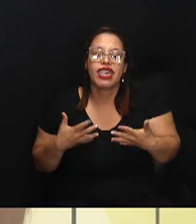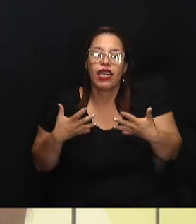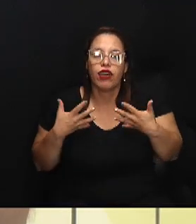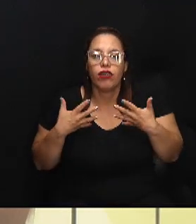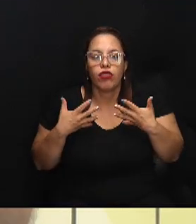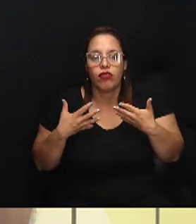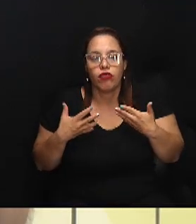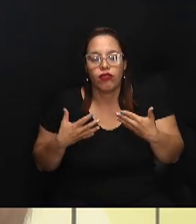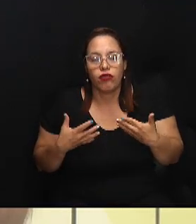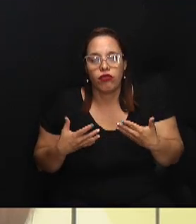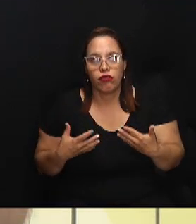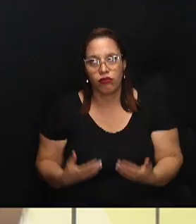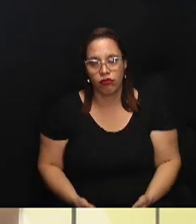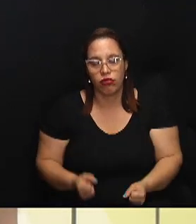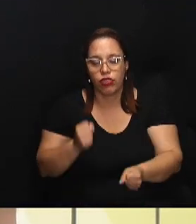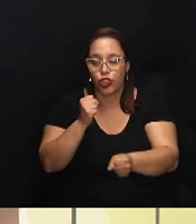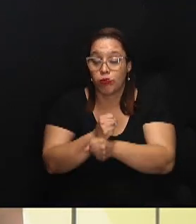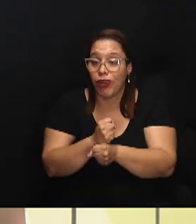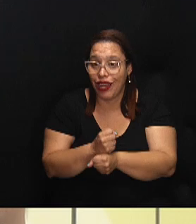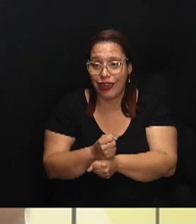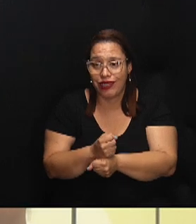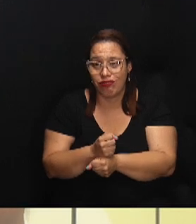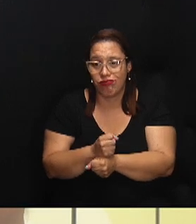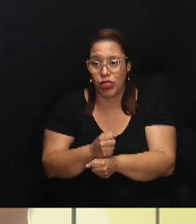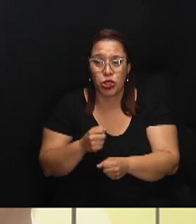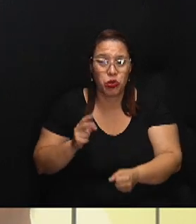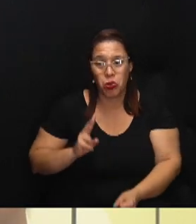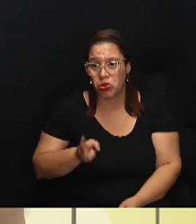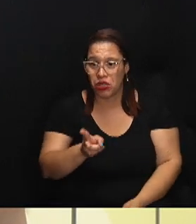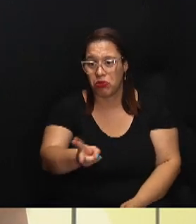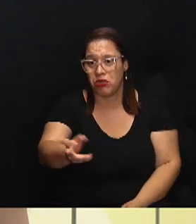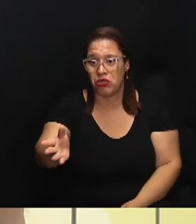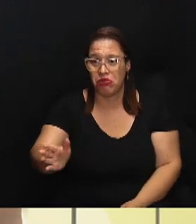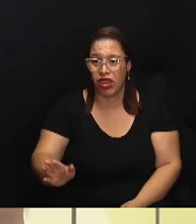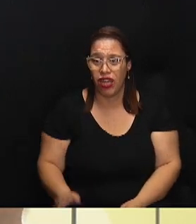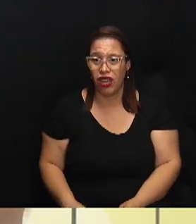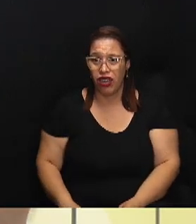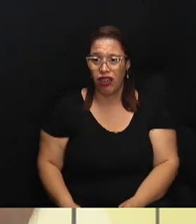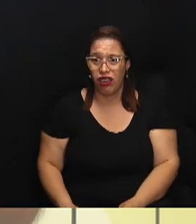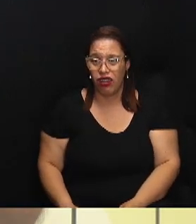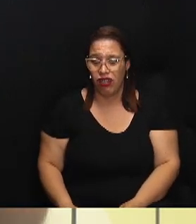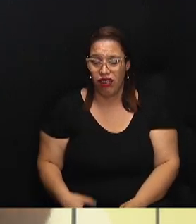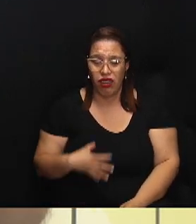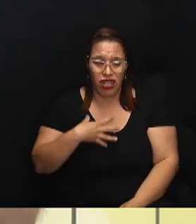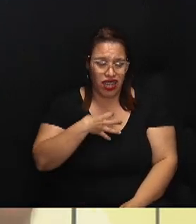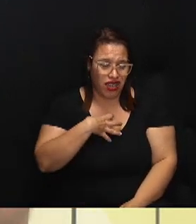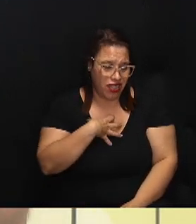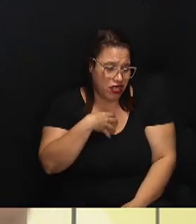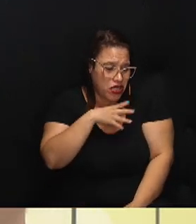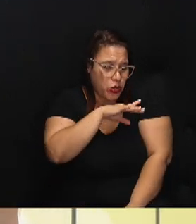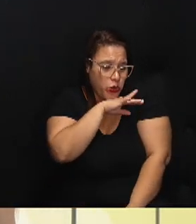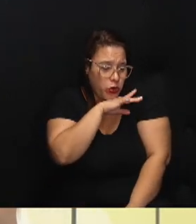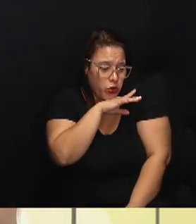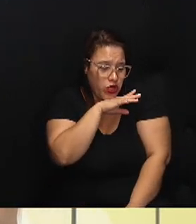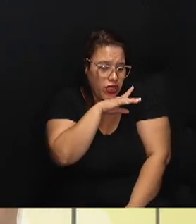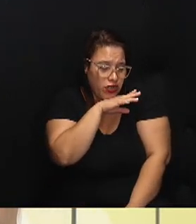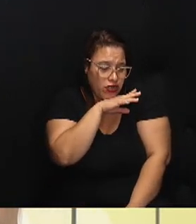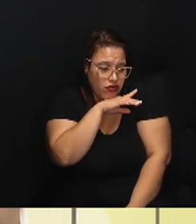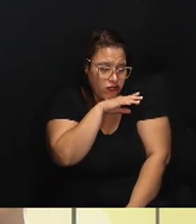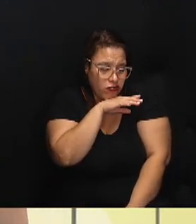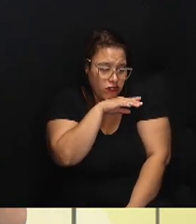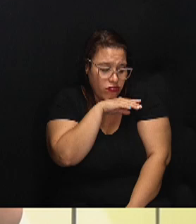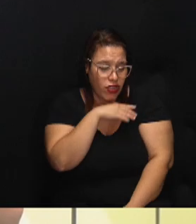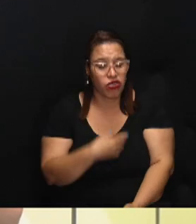emocional, pode paralisar, né, um sofrimento intenso. E daí vem esses sentimentos ruins, né, as pessoas alertam, né, que está